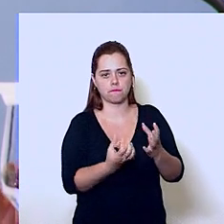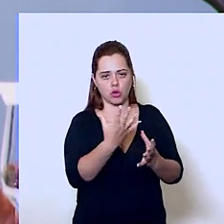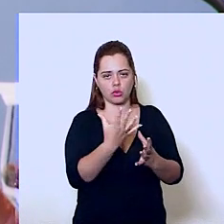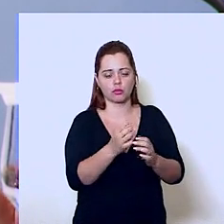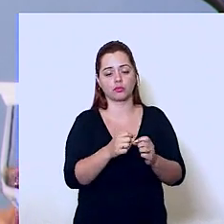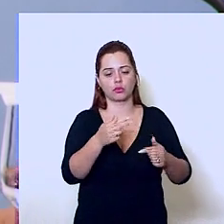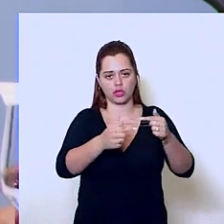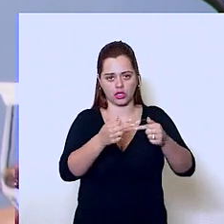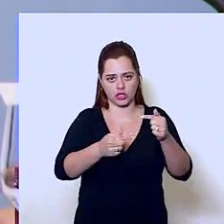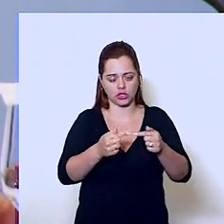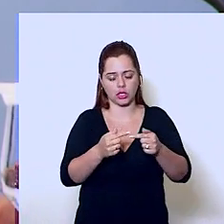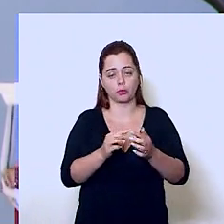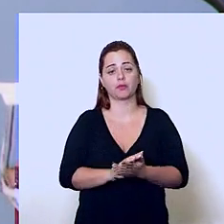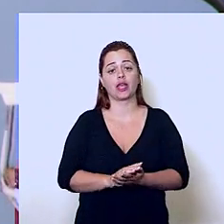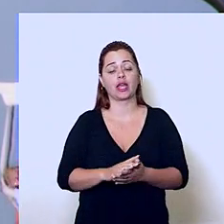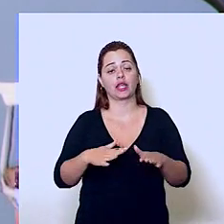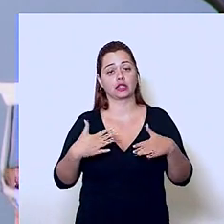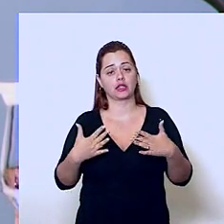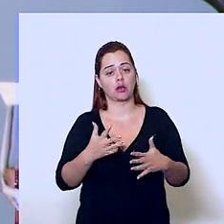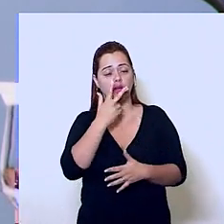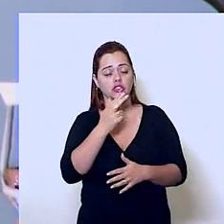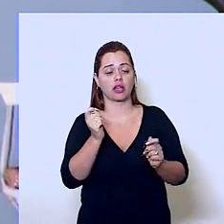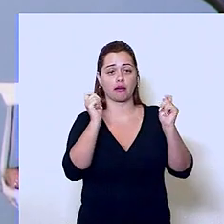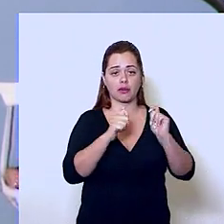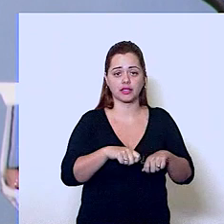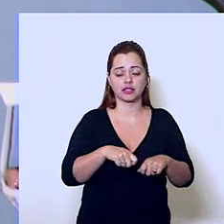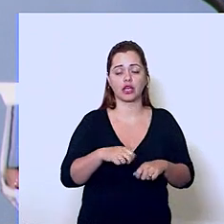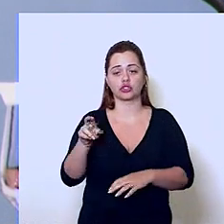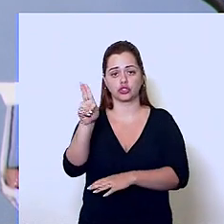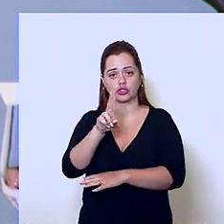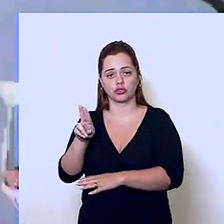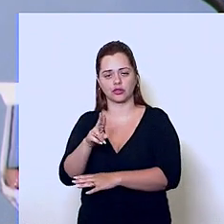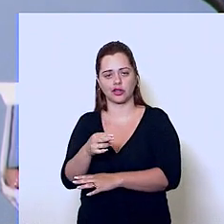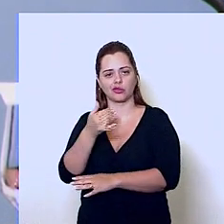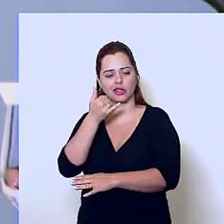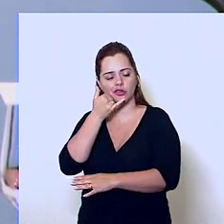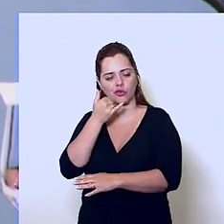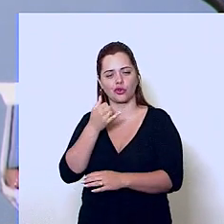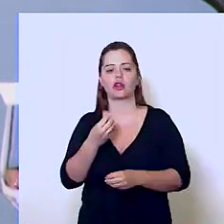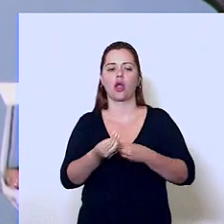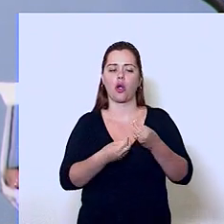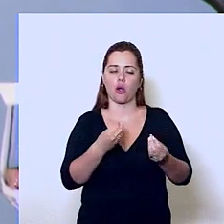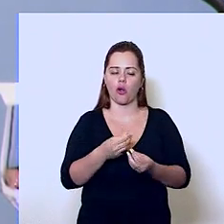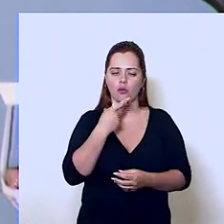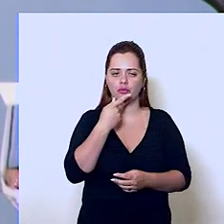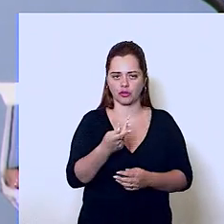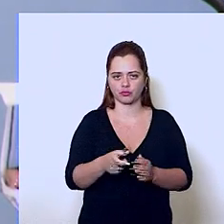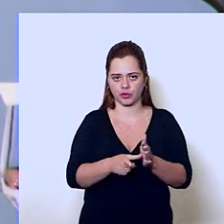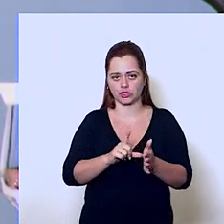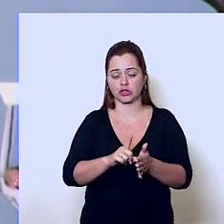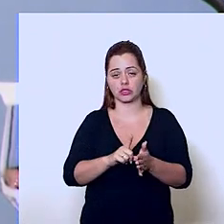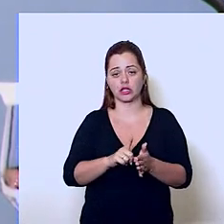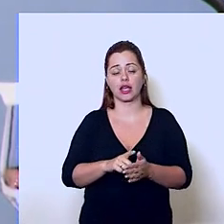isso, graças à capacidade dele de usar o telefone, como o Gelson já mencionou, e contatar as